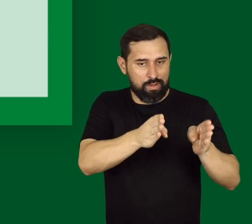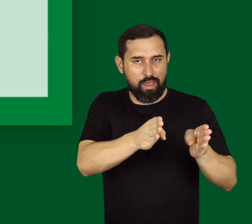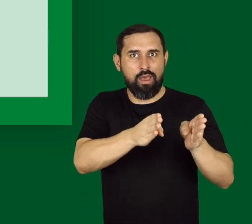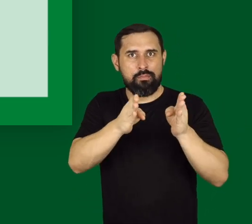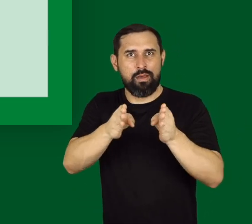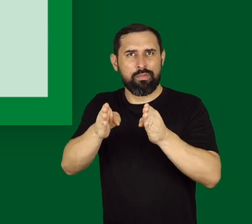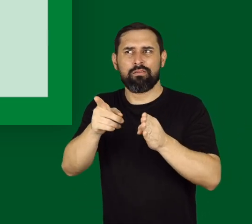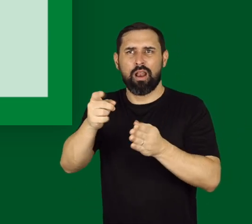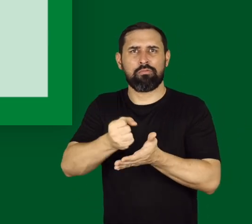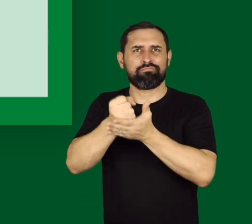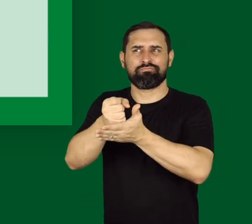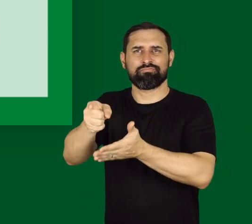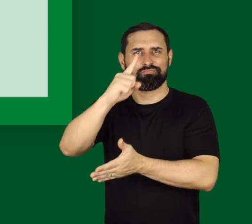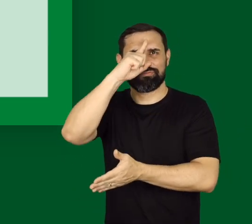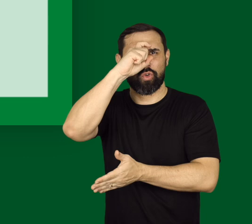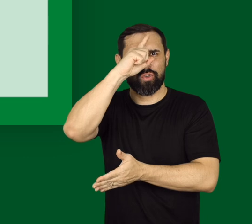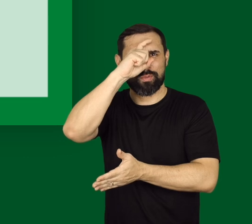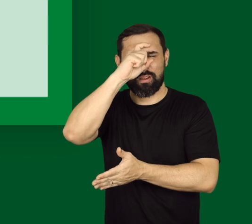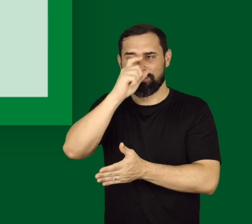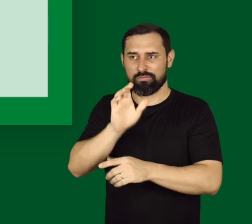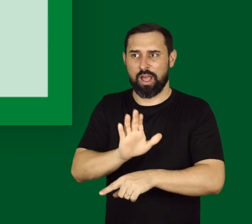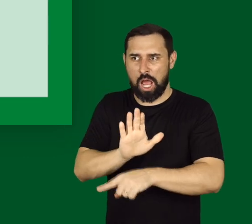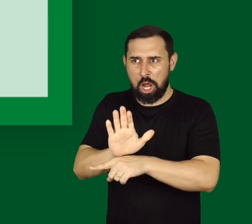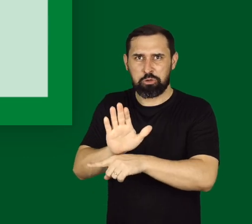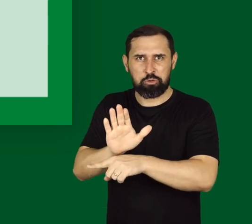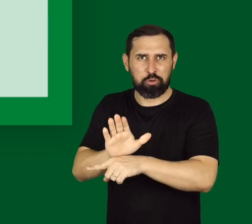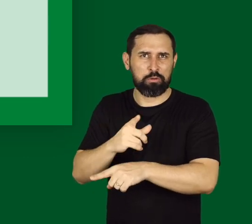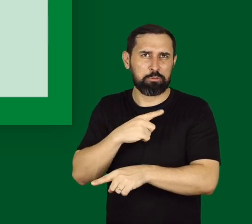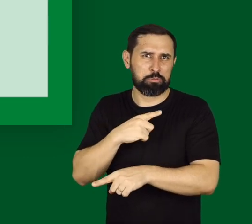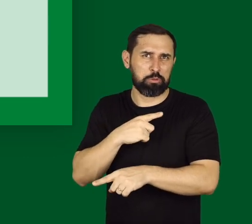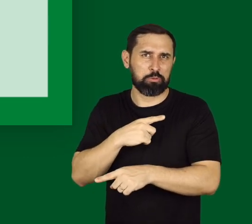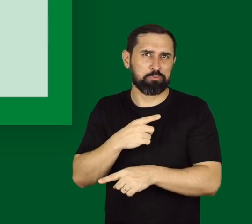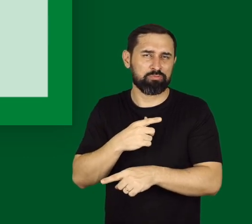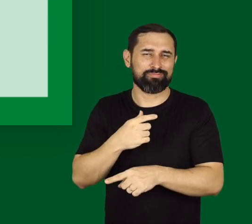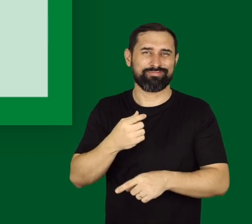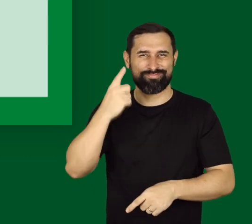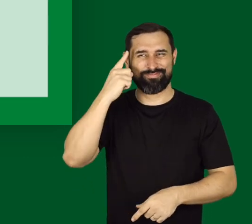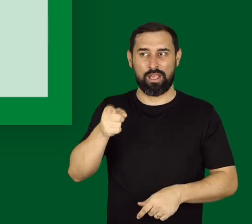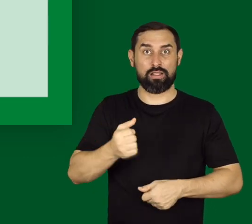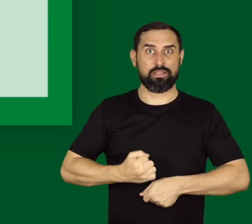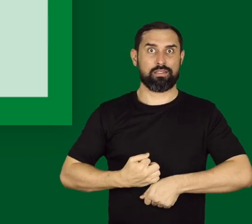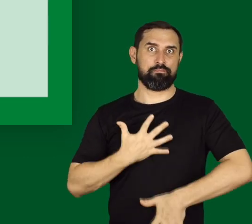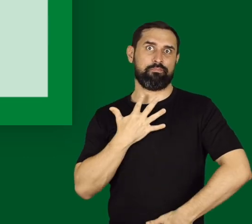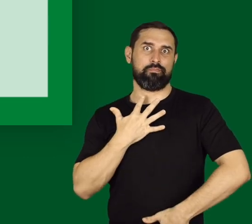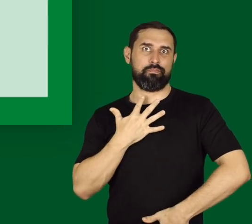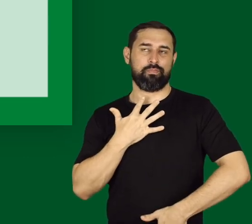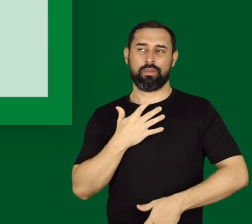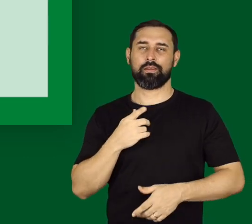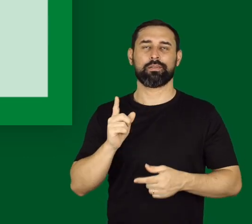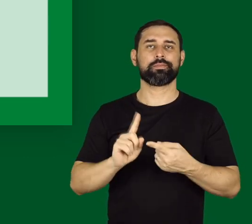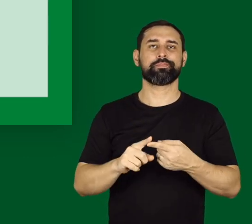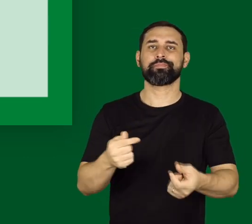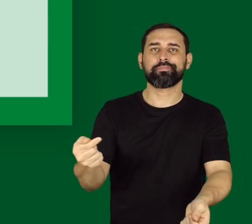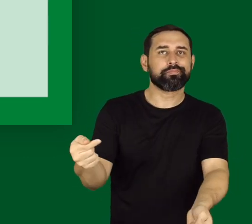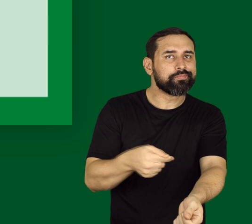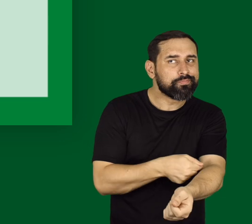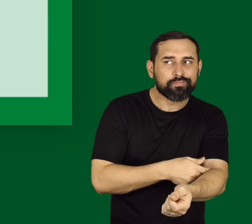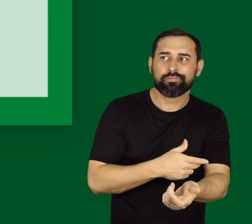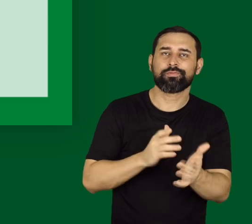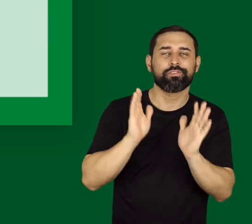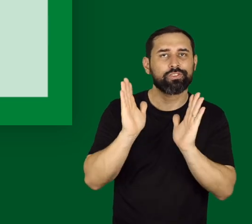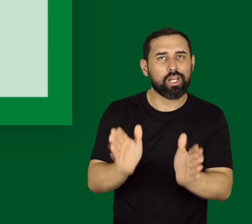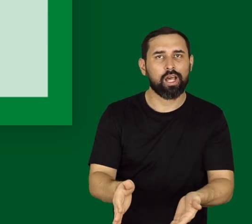for responsivo à droga, você fazer a hidrocortisona em dose de ataque. Lembrar que, geralmente,